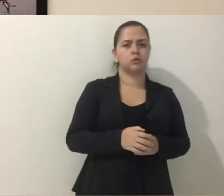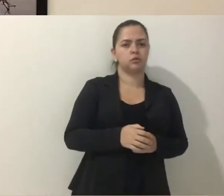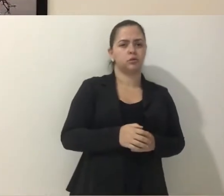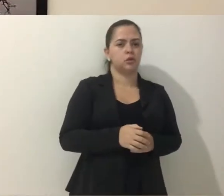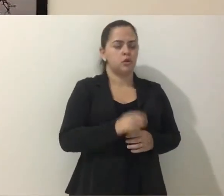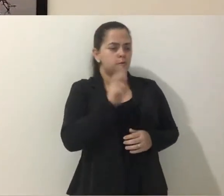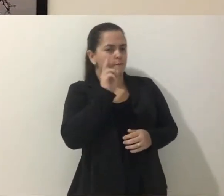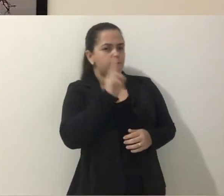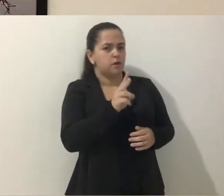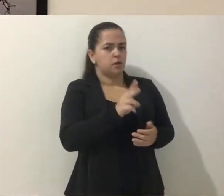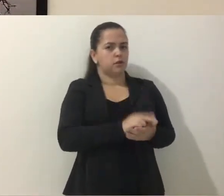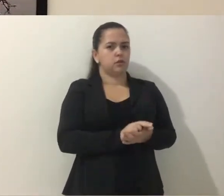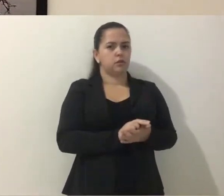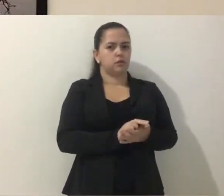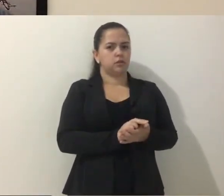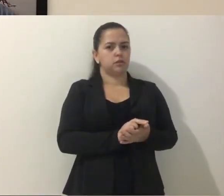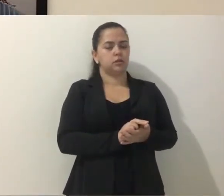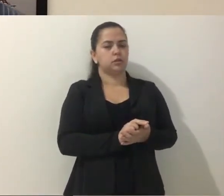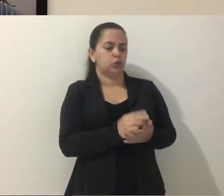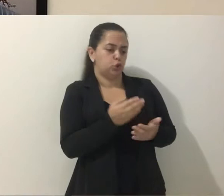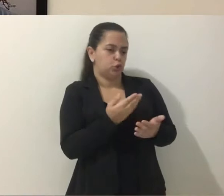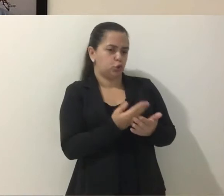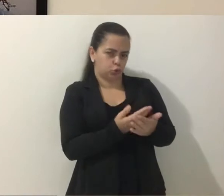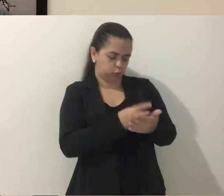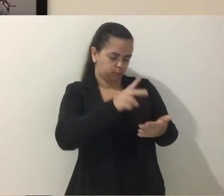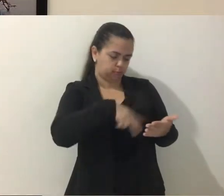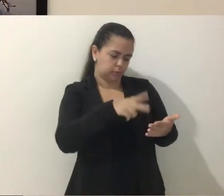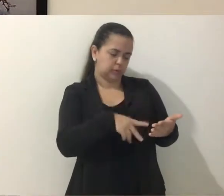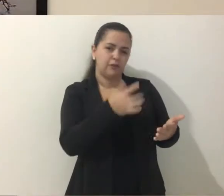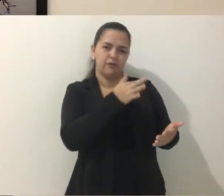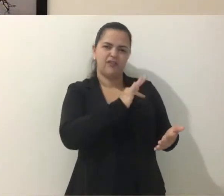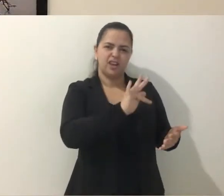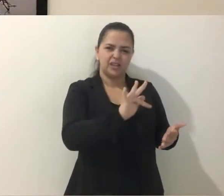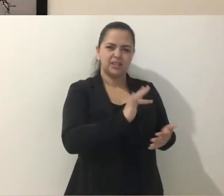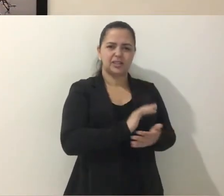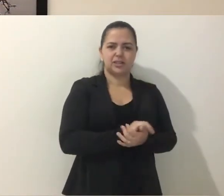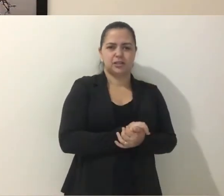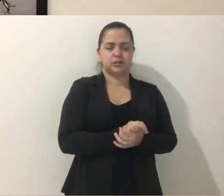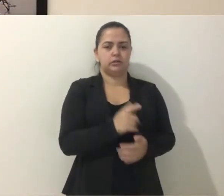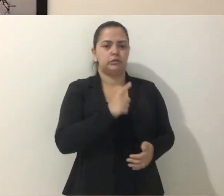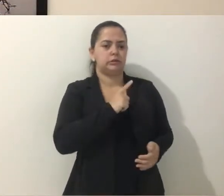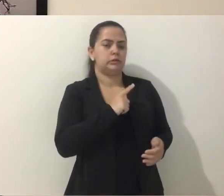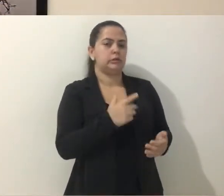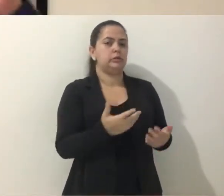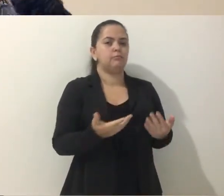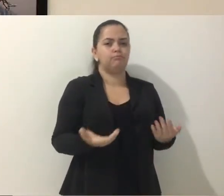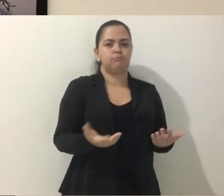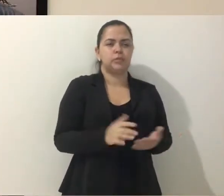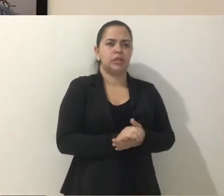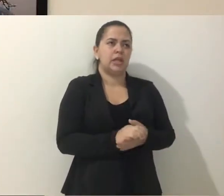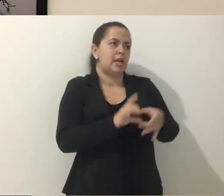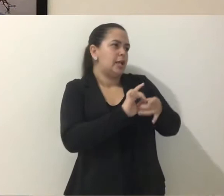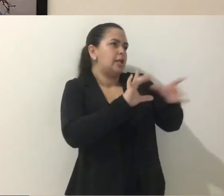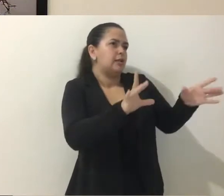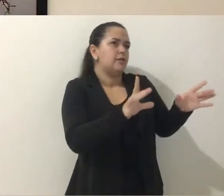faziam, porque eles não eram apenas permissivos quanto ao divórcio, existia uma permissividade deles também em relação ao